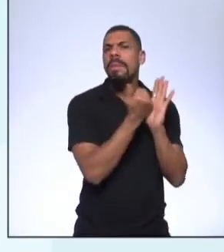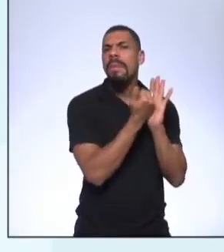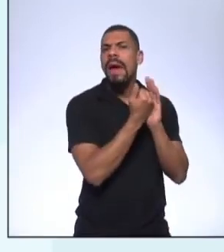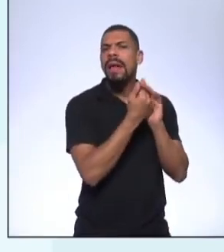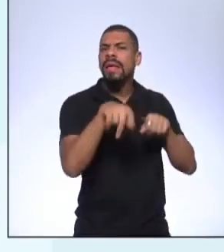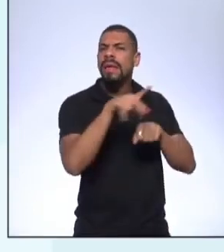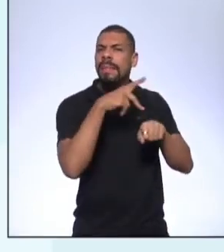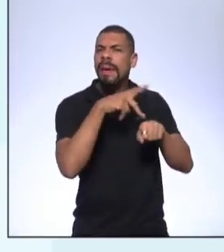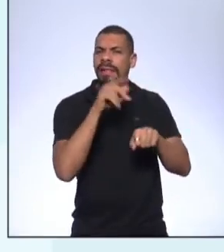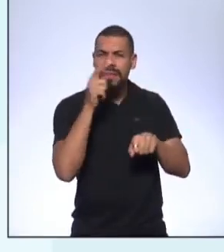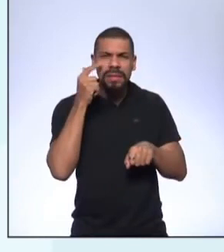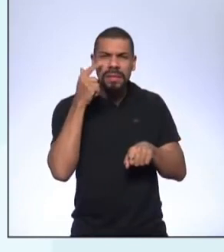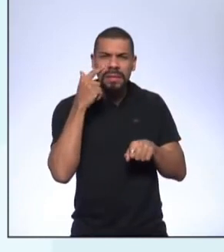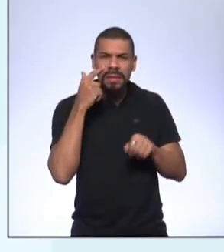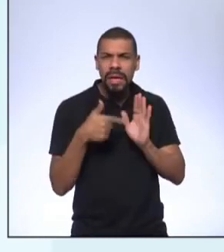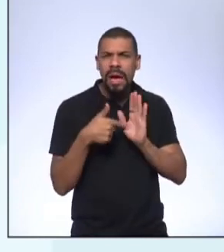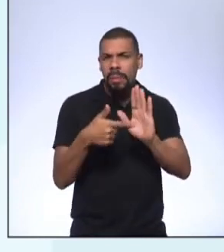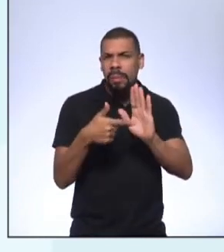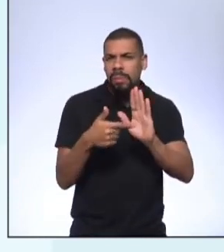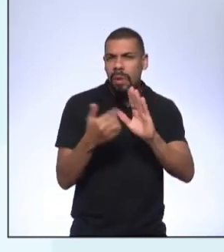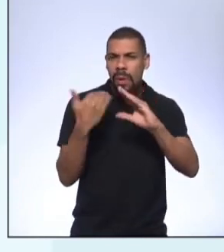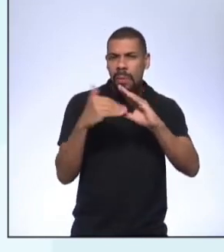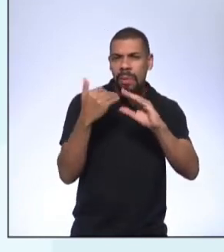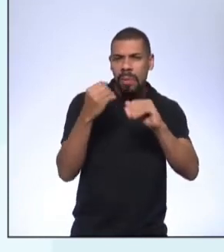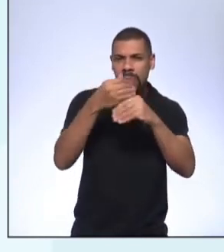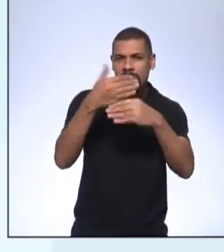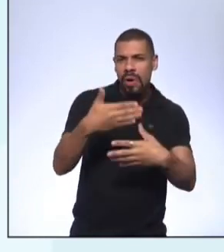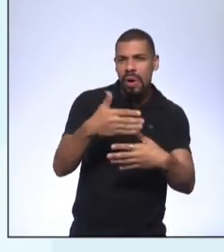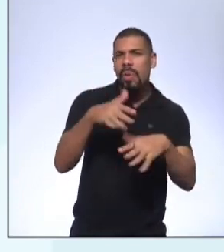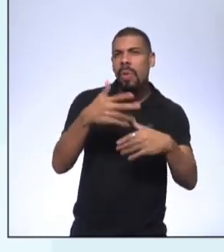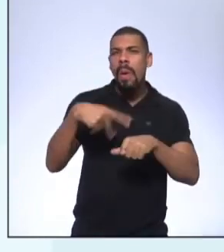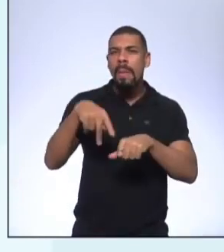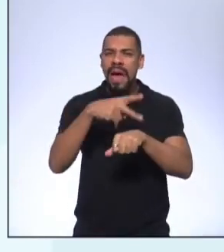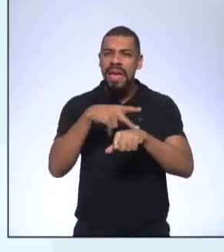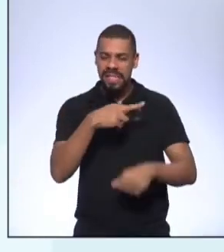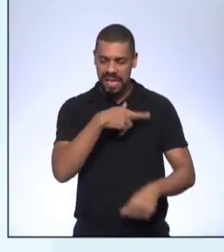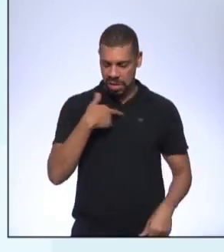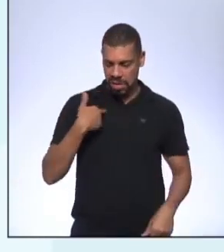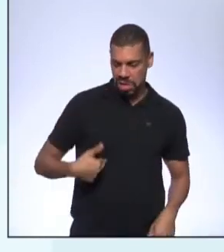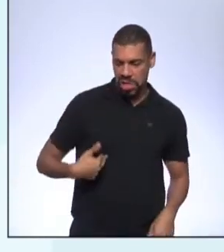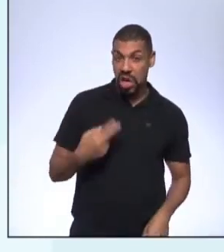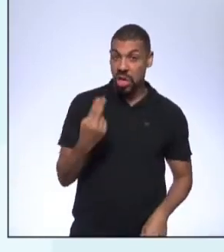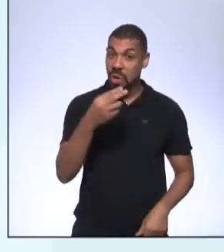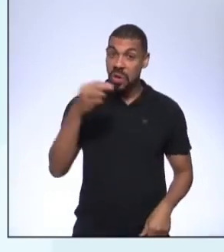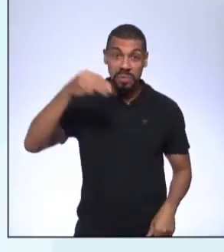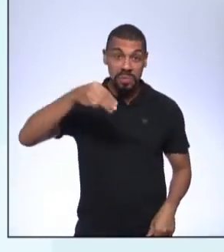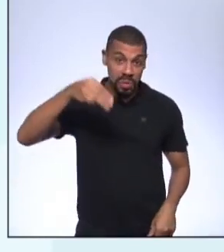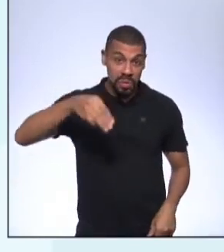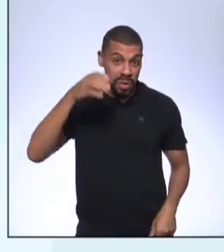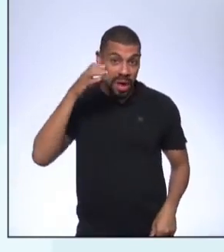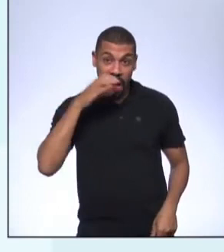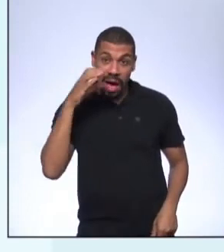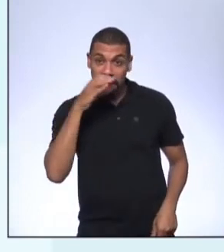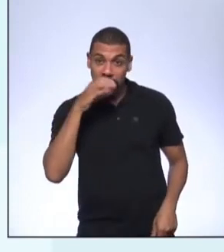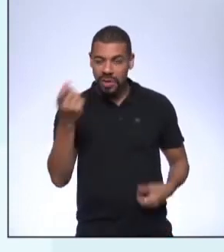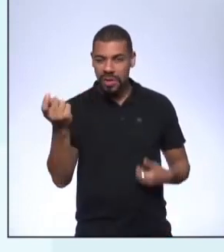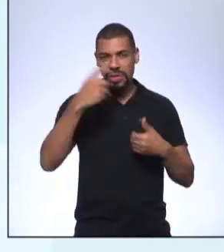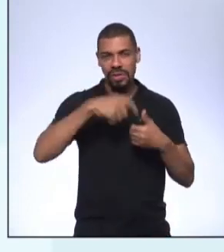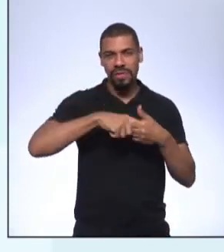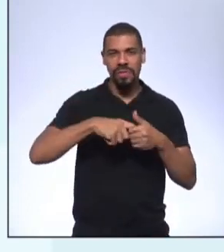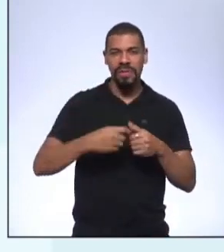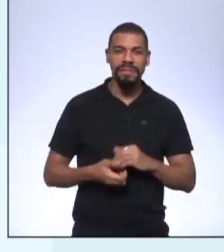feito? E aí você aponta no chat, é China, é o quê? Tá? Vocês vão ter 2 minutos para localizar aí e a gente já volta.